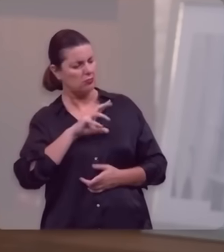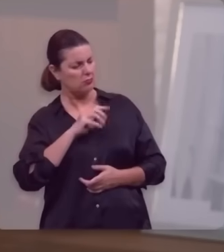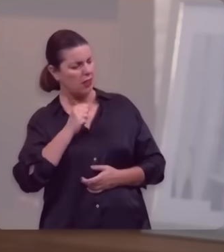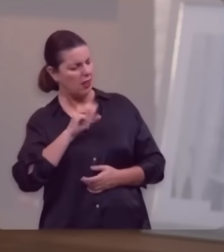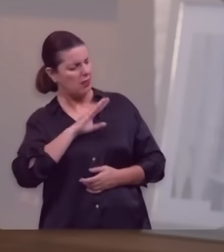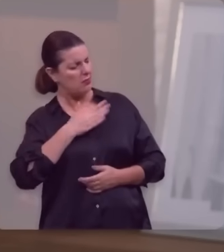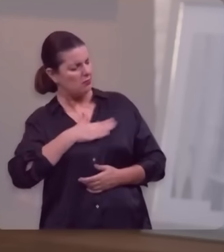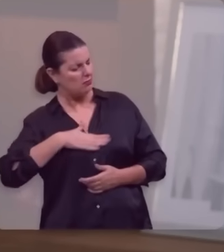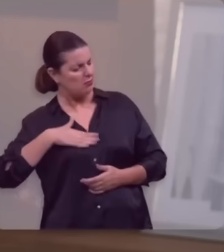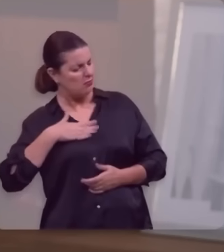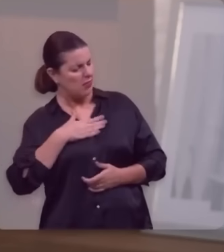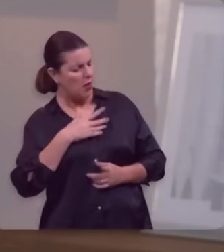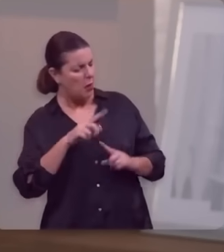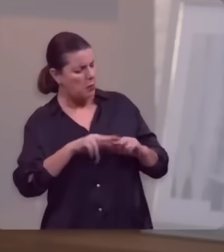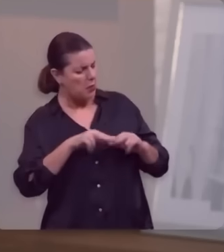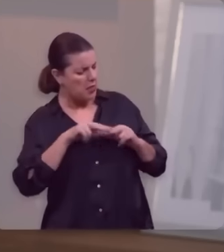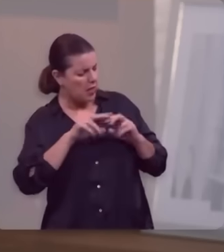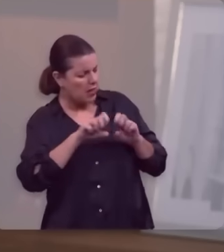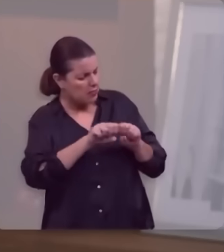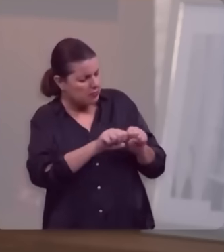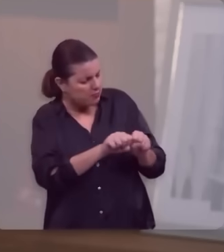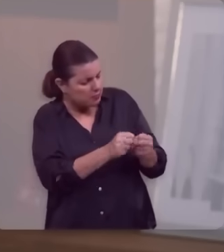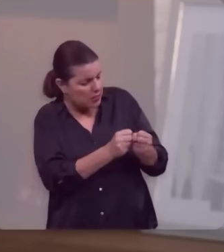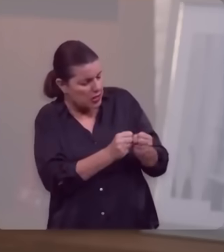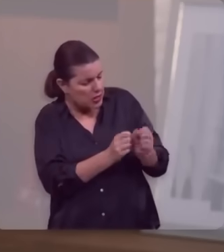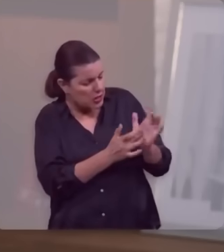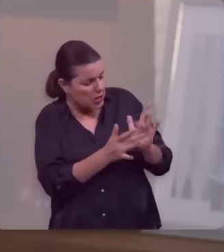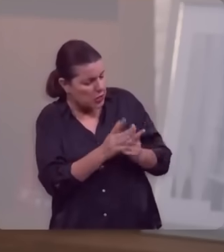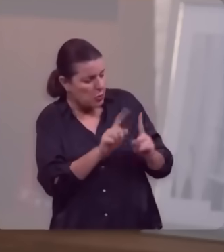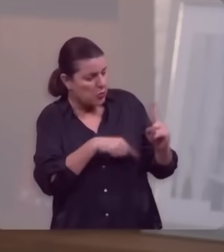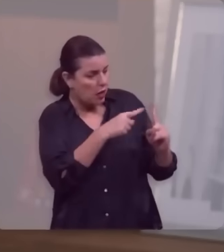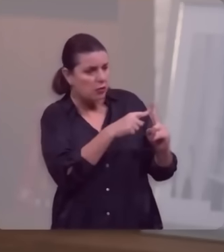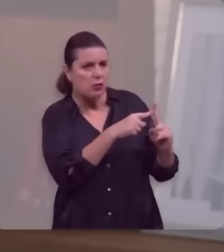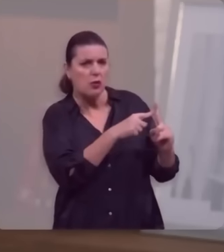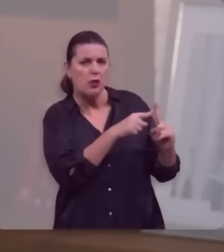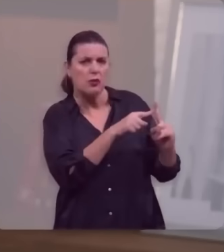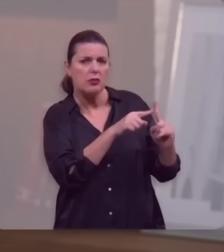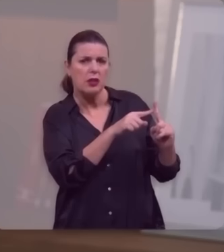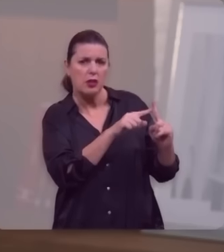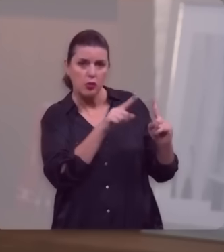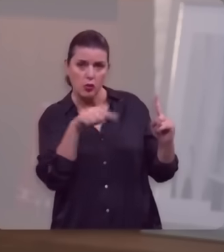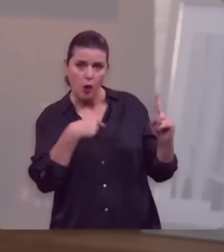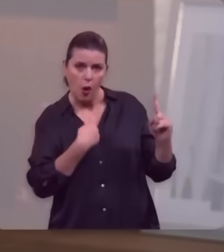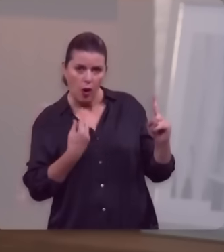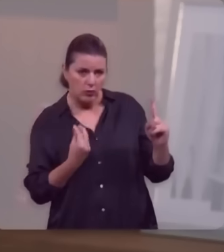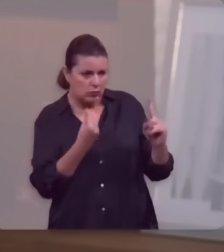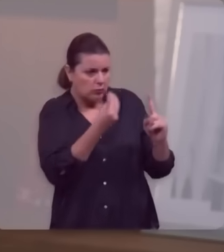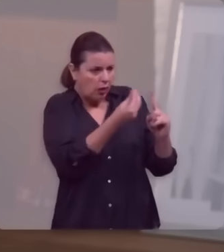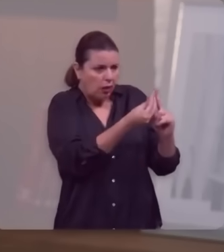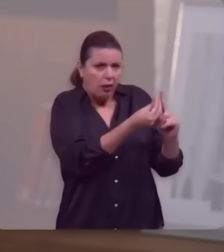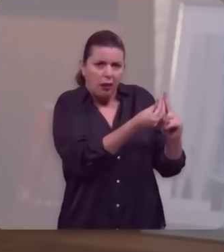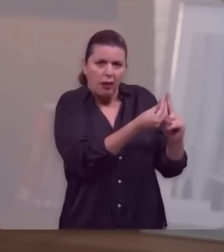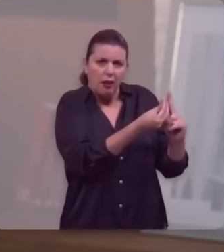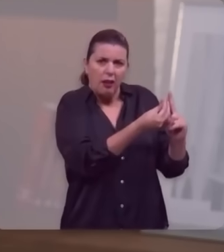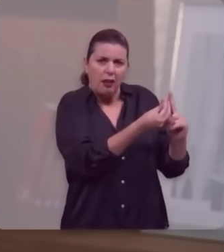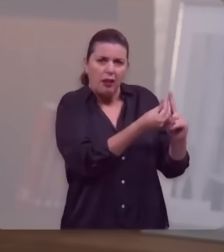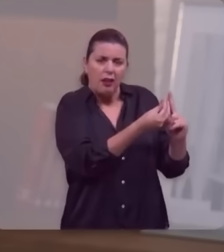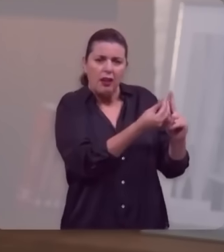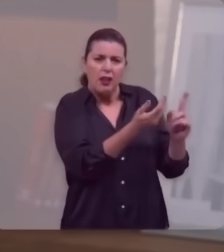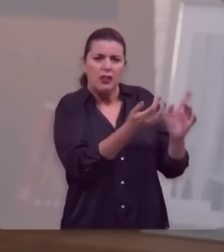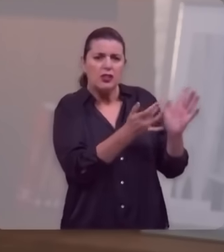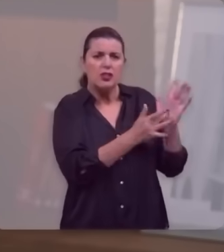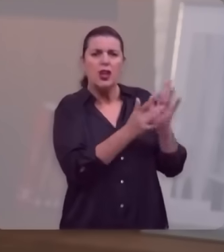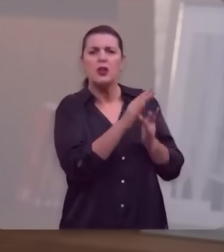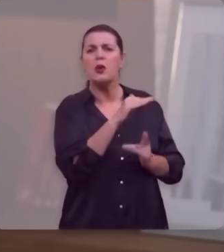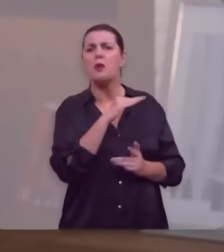cruz nós estávamos lá naquela Cruz ele morreu não como um mártir não